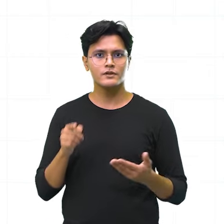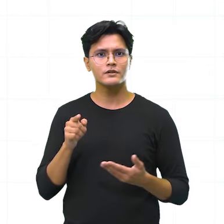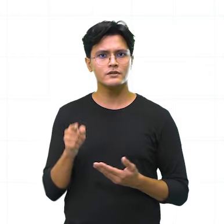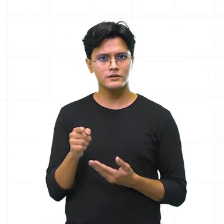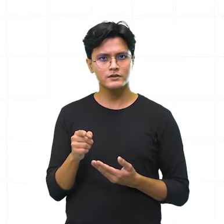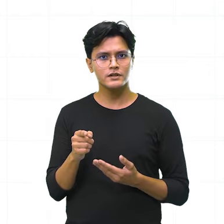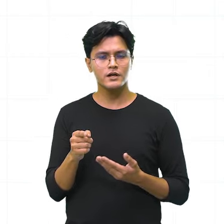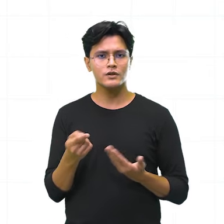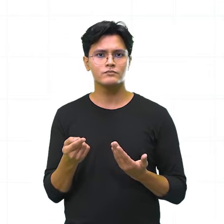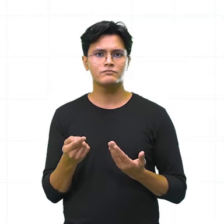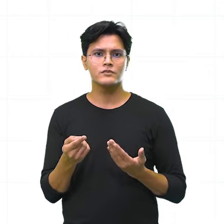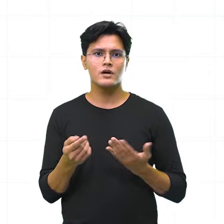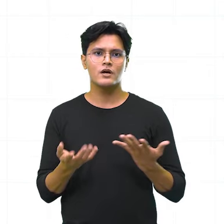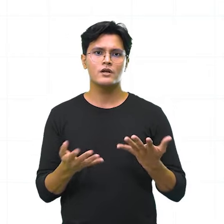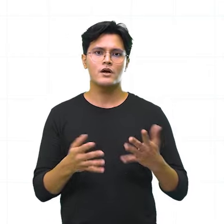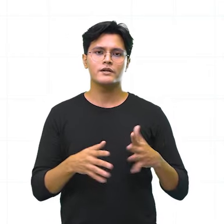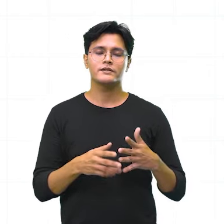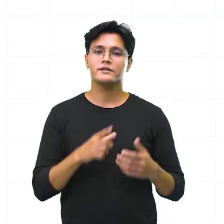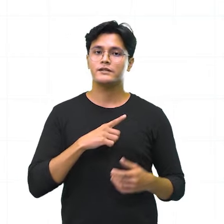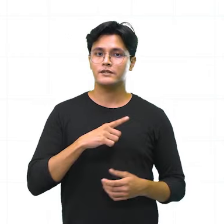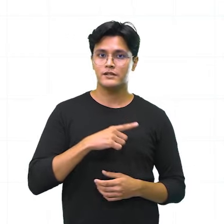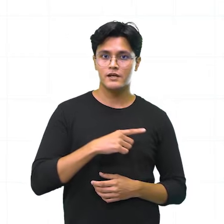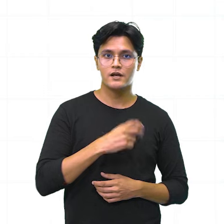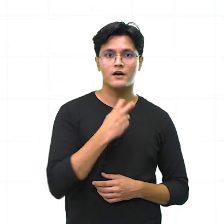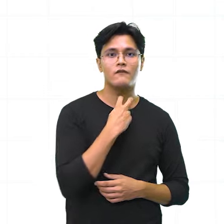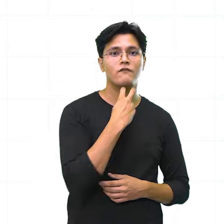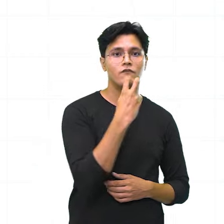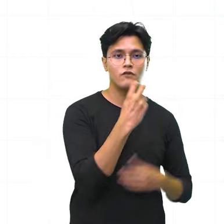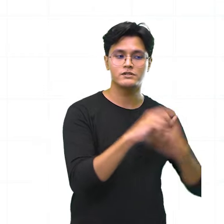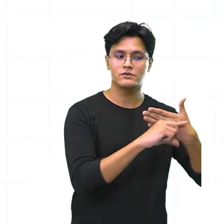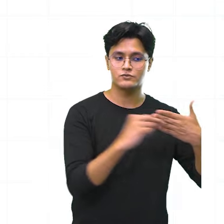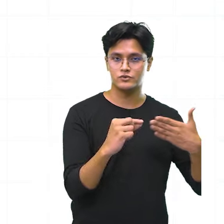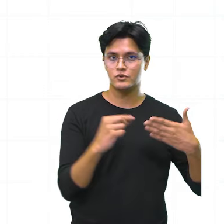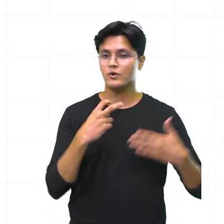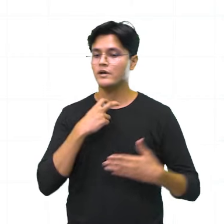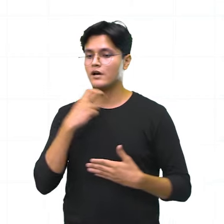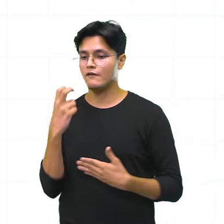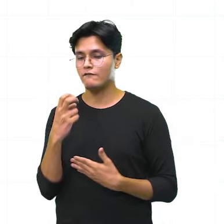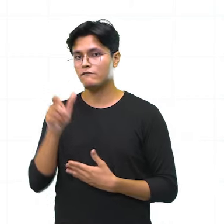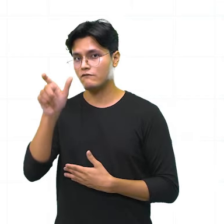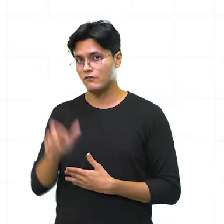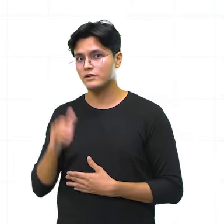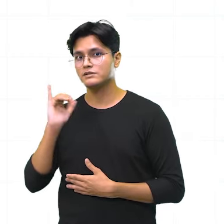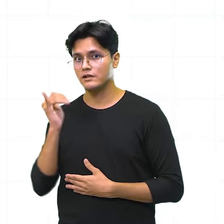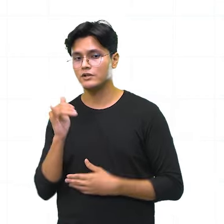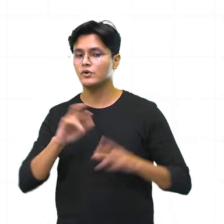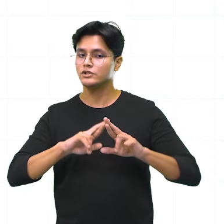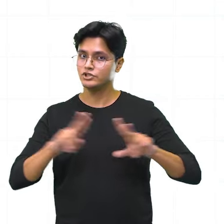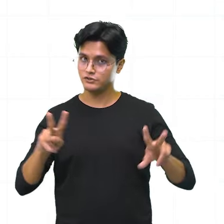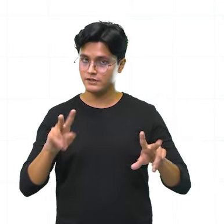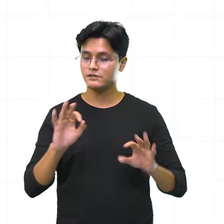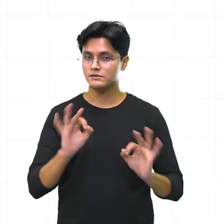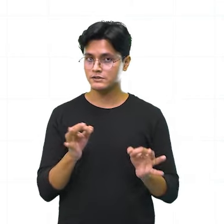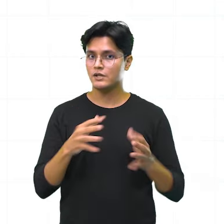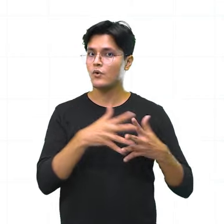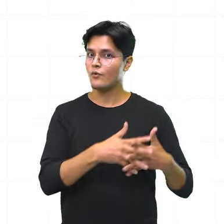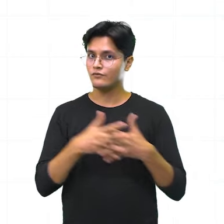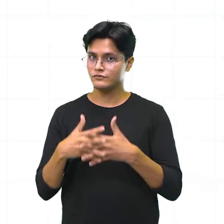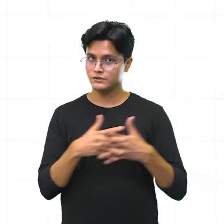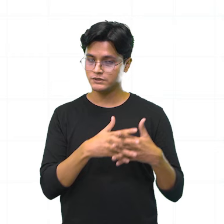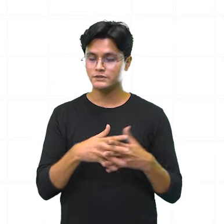devemos confundir essa voz com a voz do autor, pois ela se configura também em